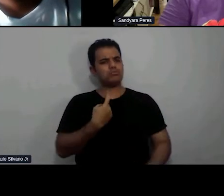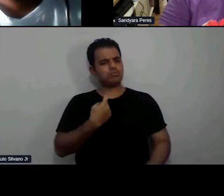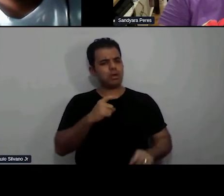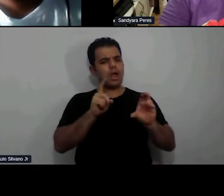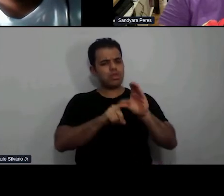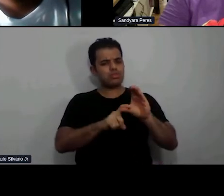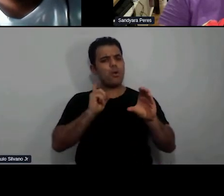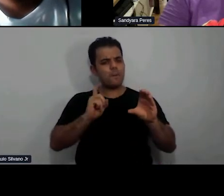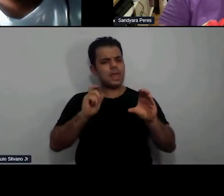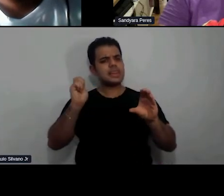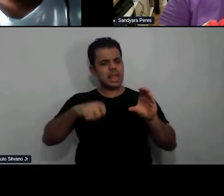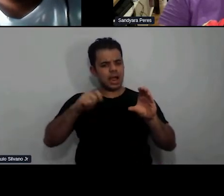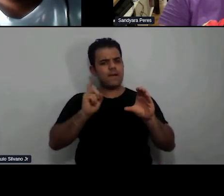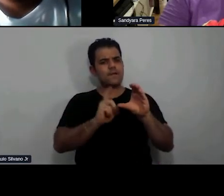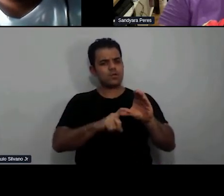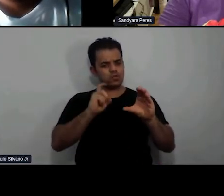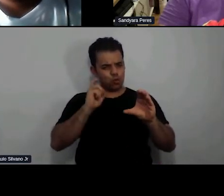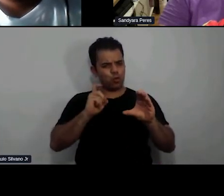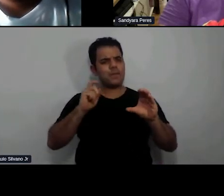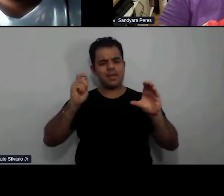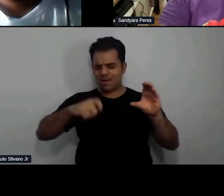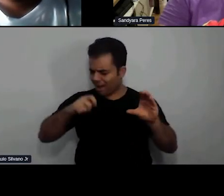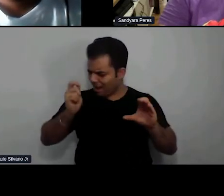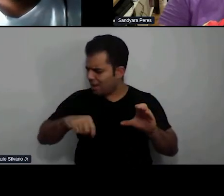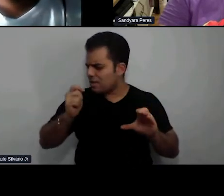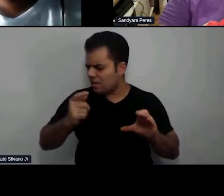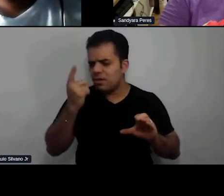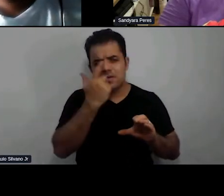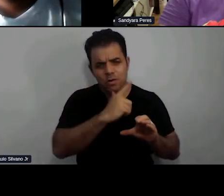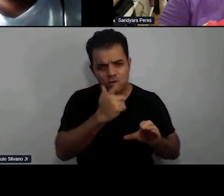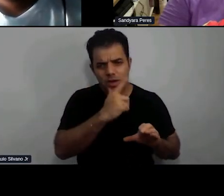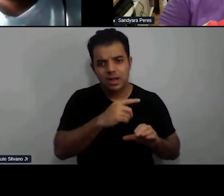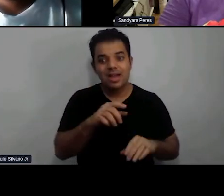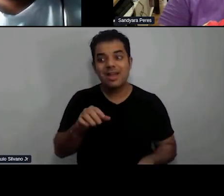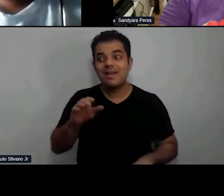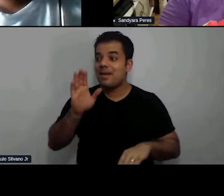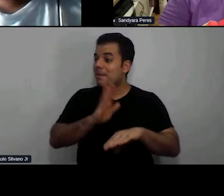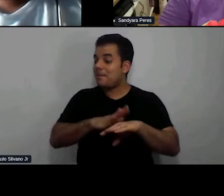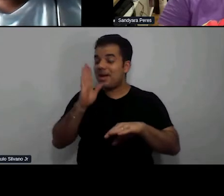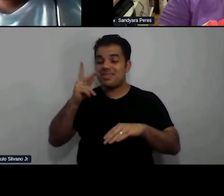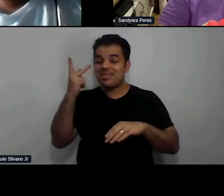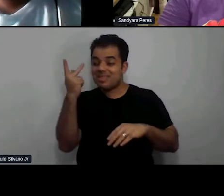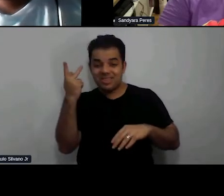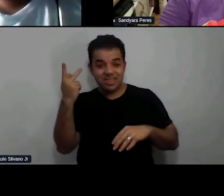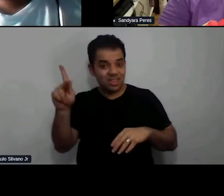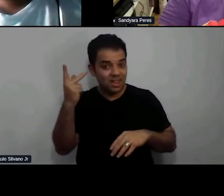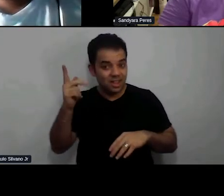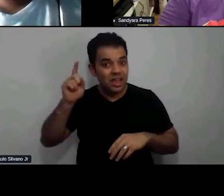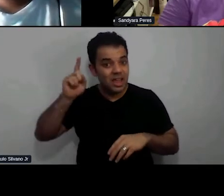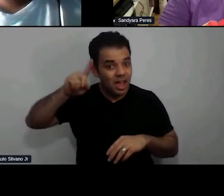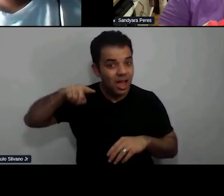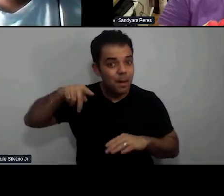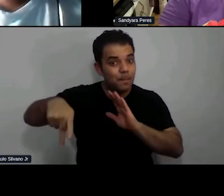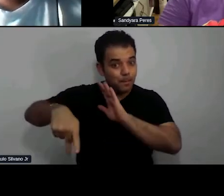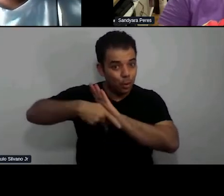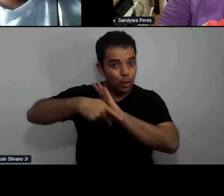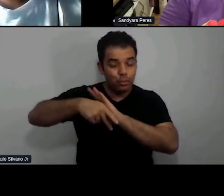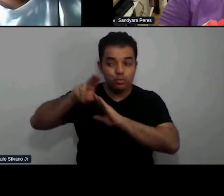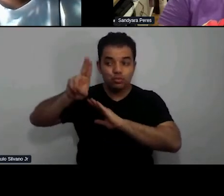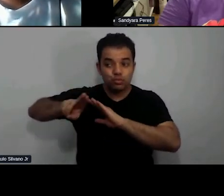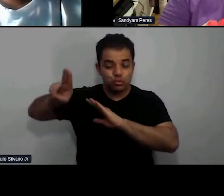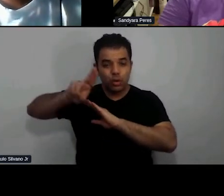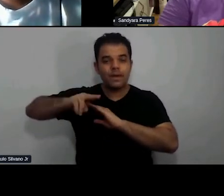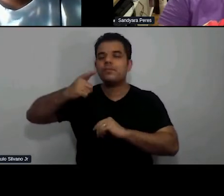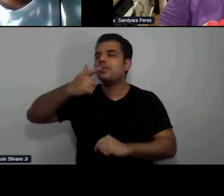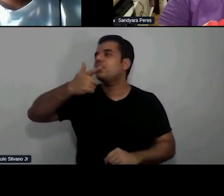total. Eu acho que, assim, além do usuário, né, ser o crivo ali, né, uma outra